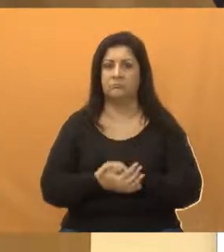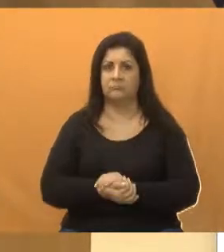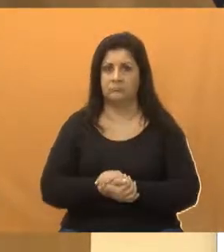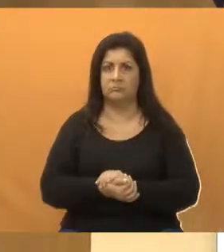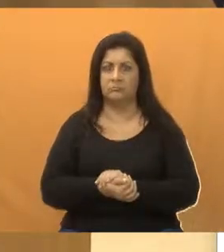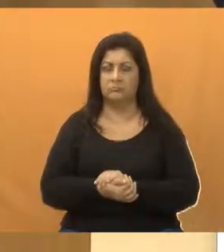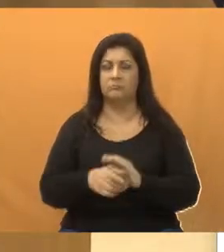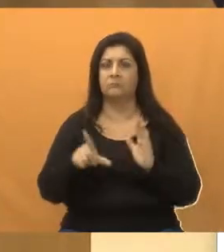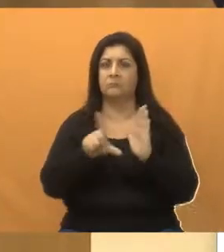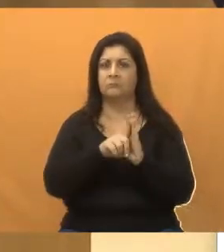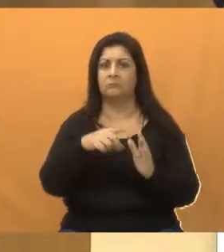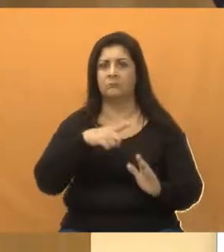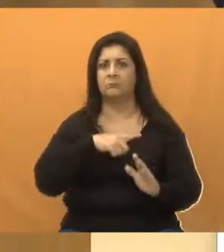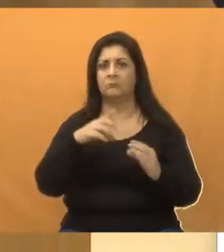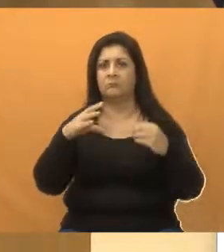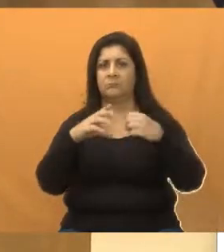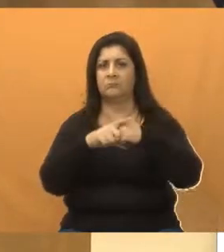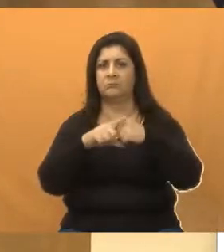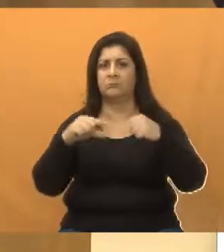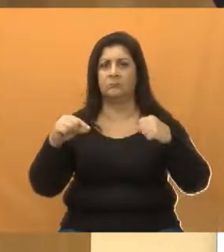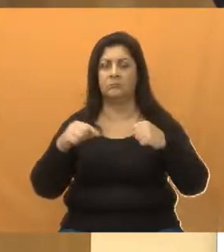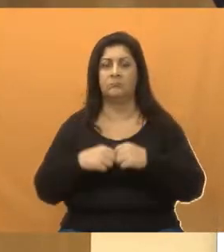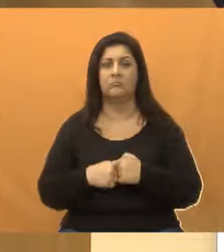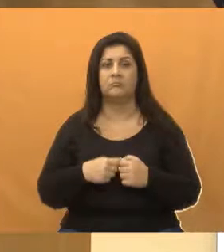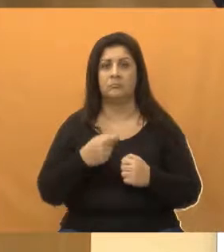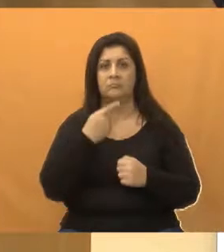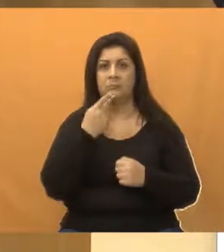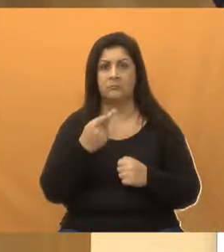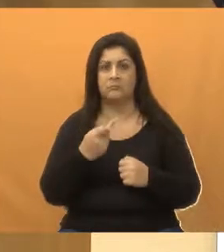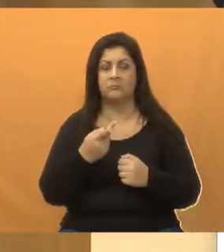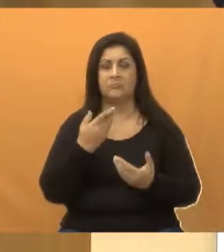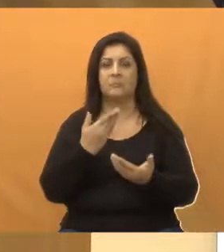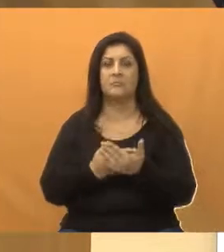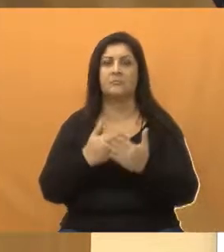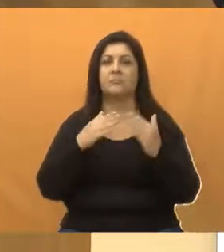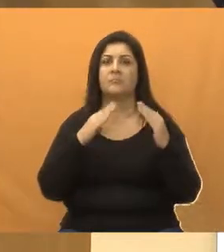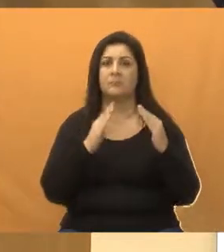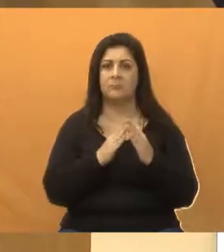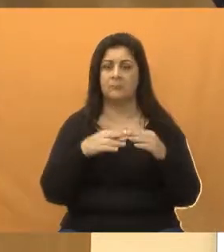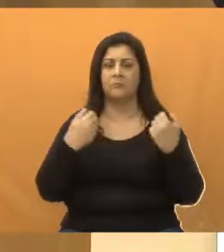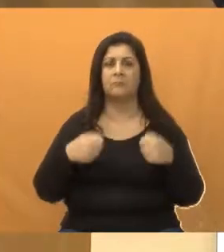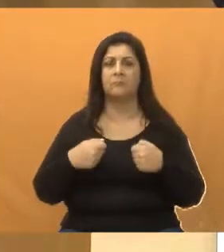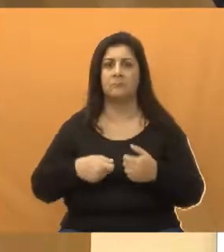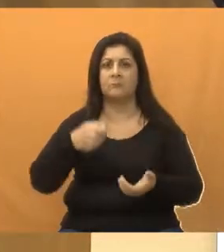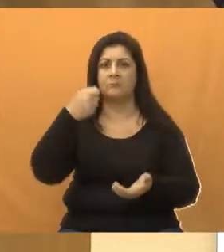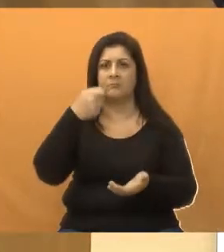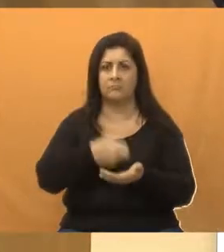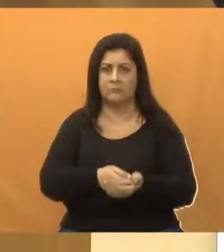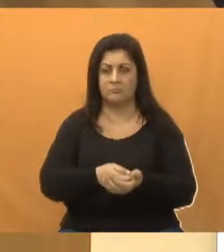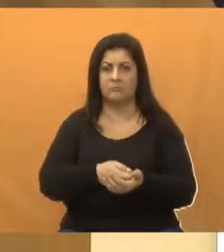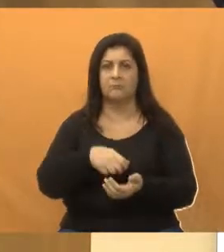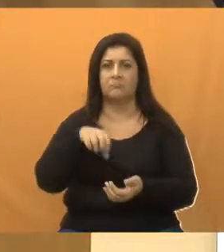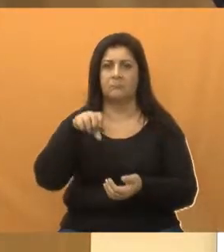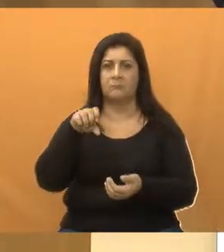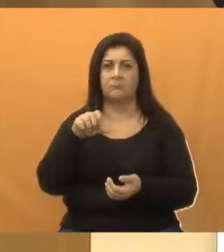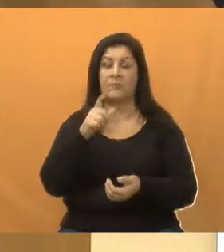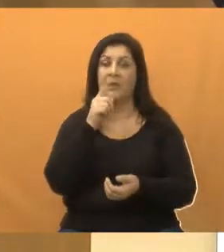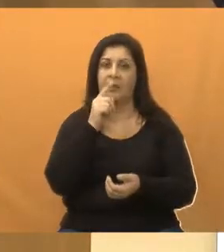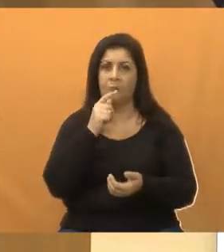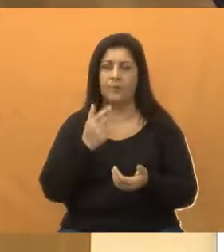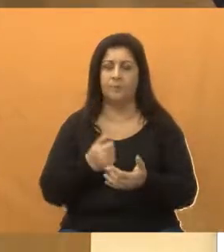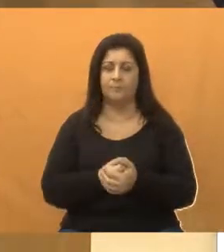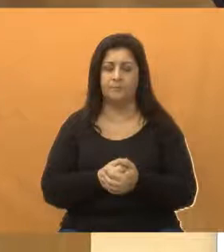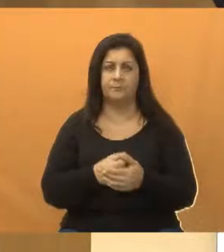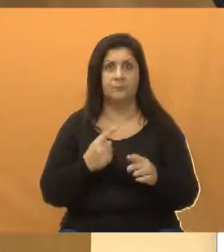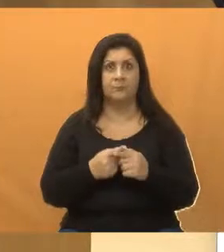artigo, que dizia que as escolas deveriam pagar pelo consumo de água, porque é